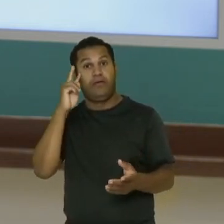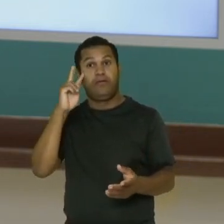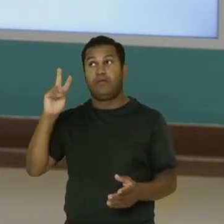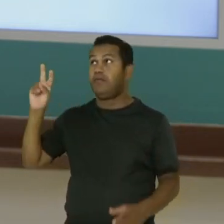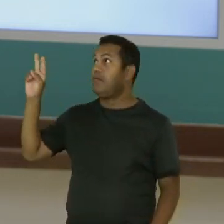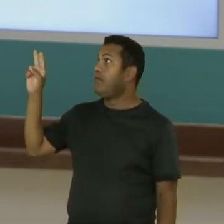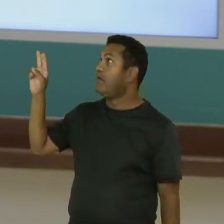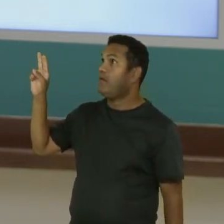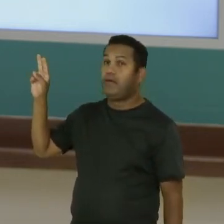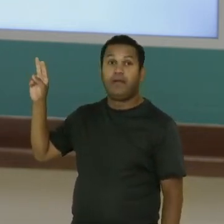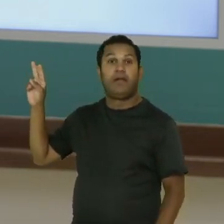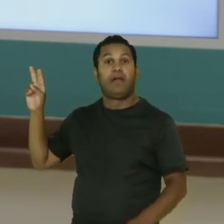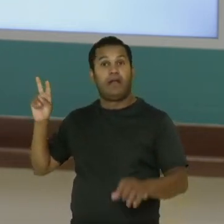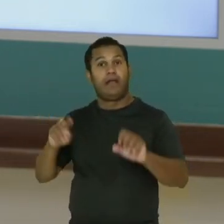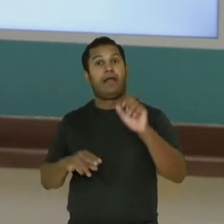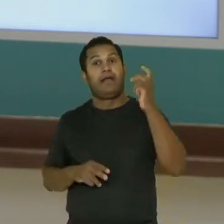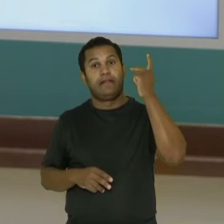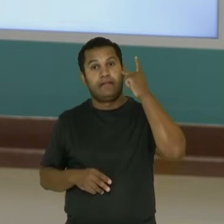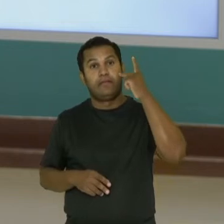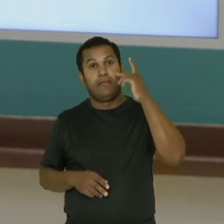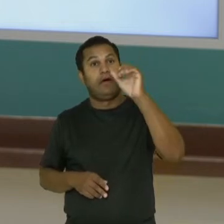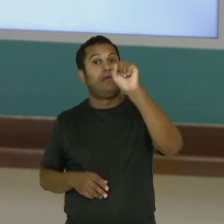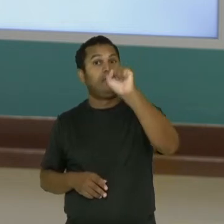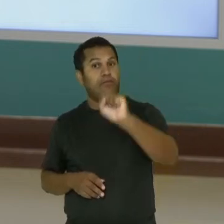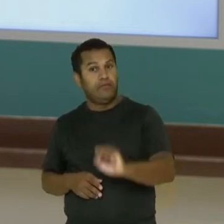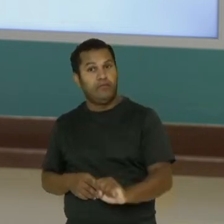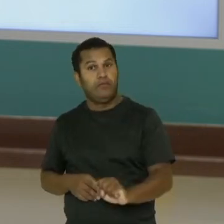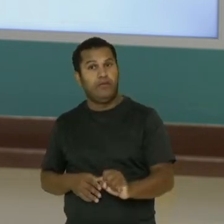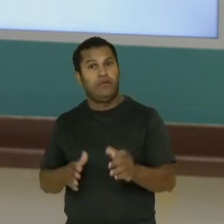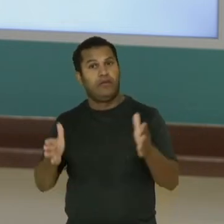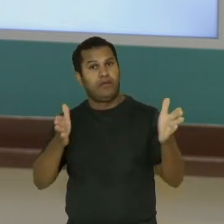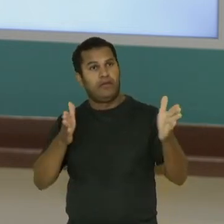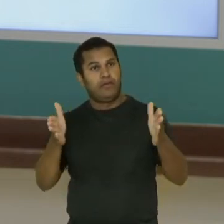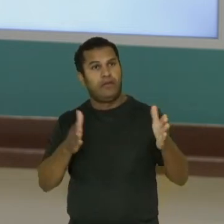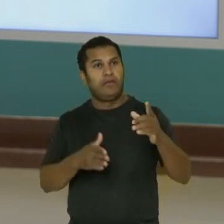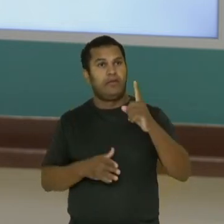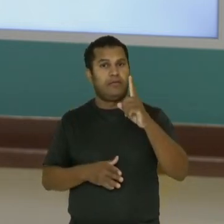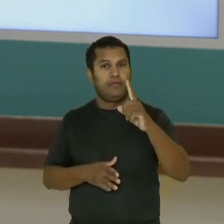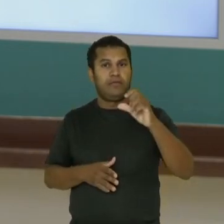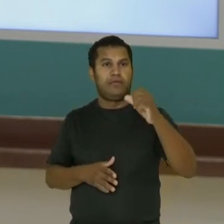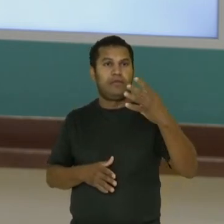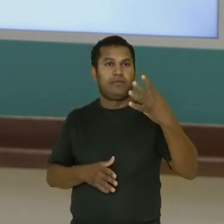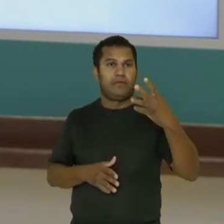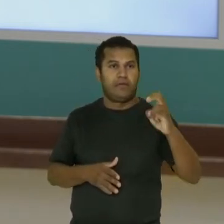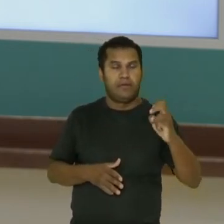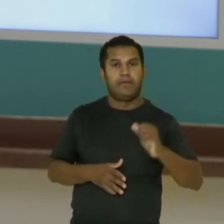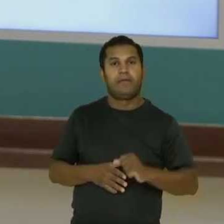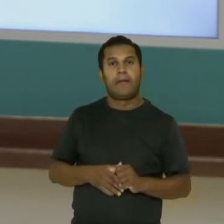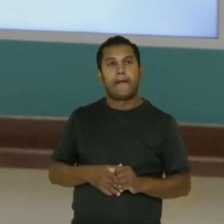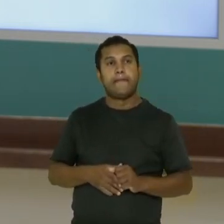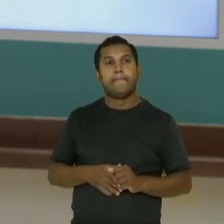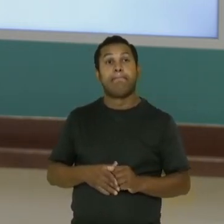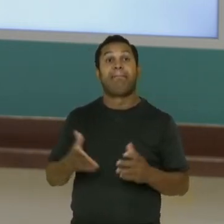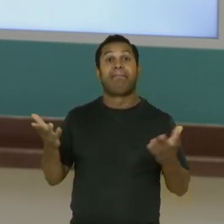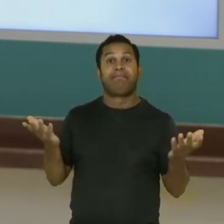sul do Brasil, nesse período aqui, 1945, nessa nova divisão, né? E aqui